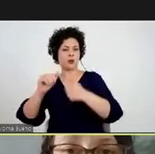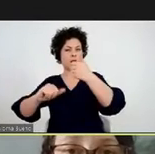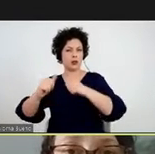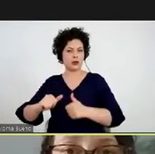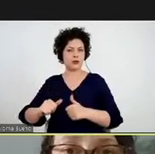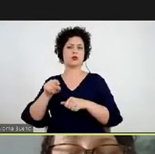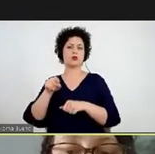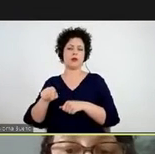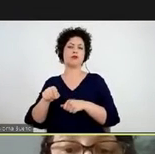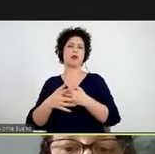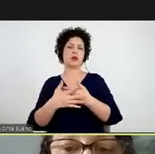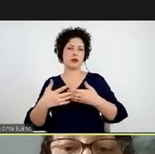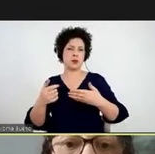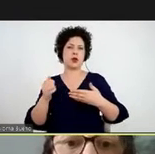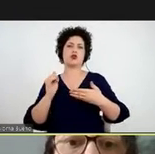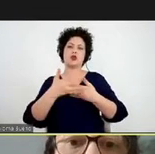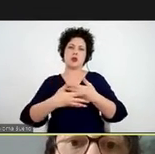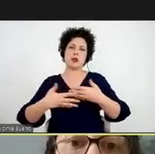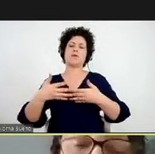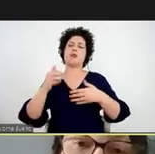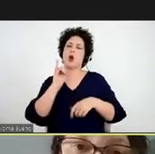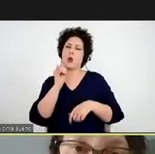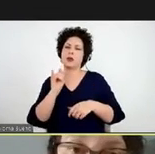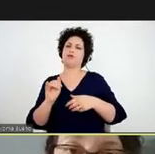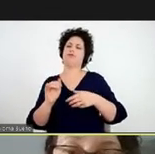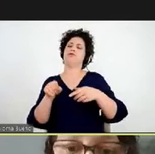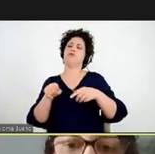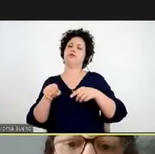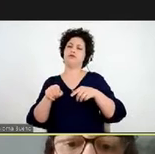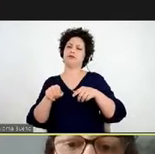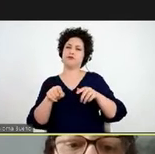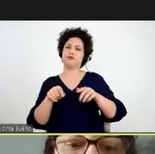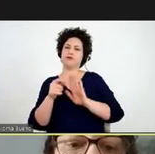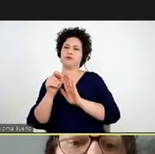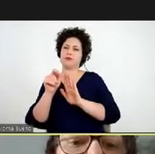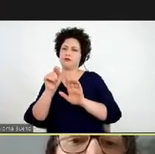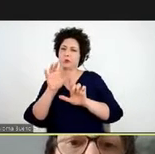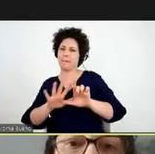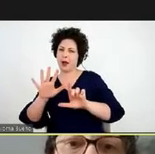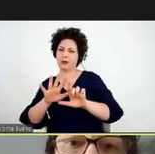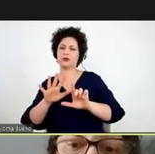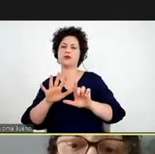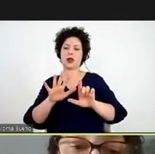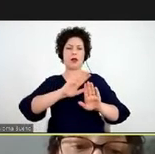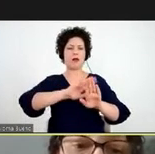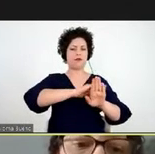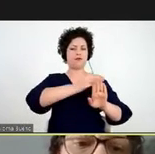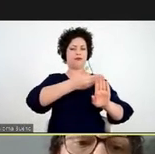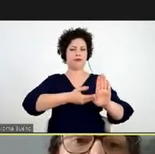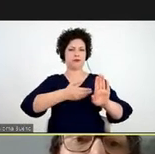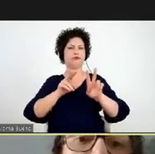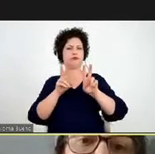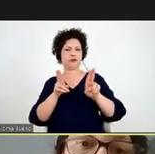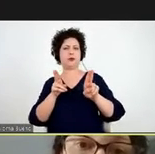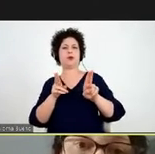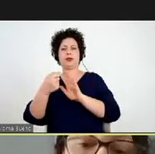utilizo, que é a semiótica discursiva, a imagem é um texto, certo? E ela é um texto